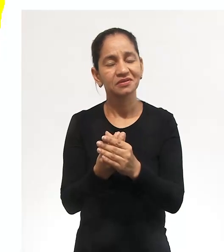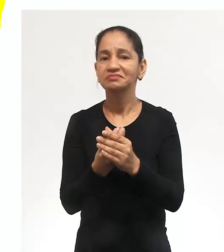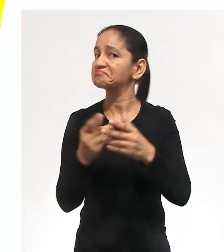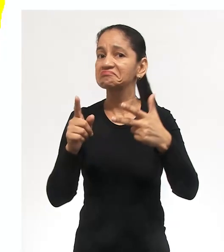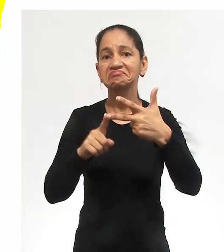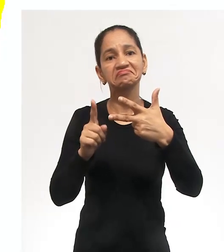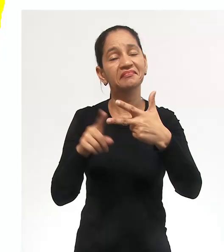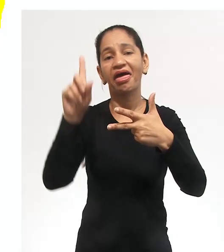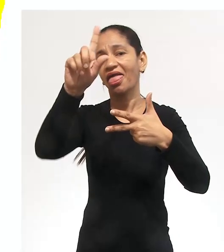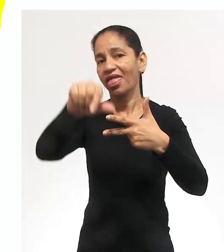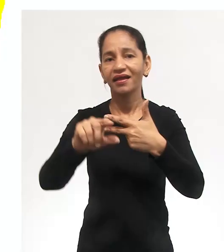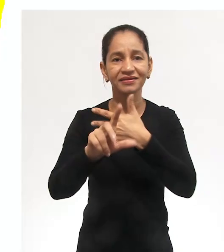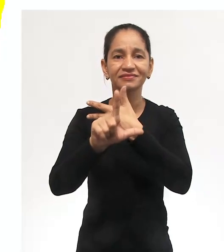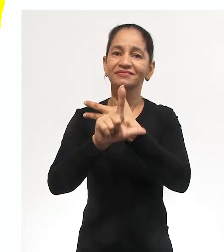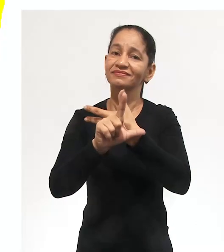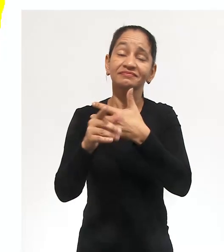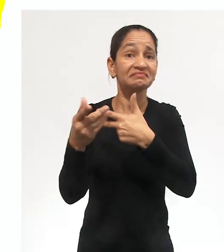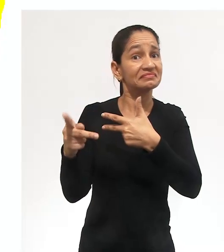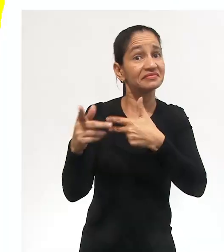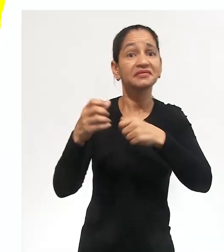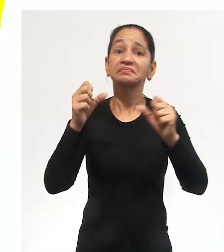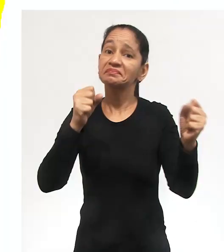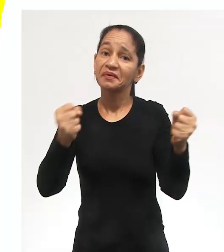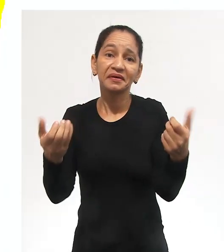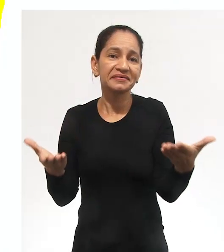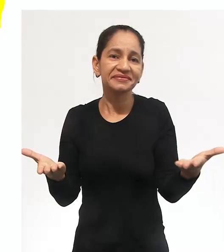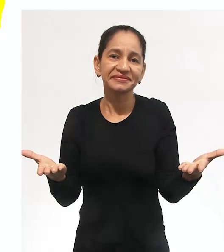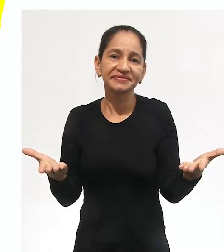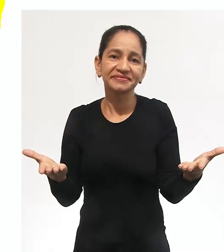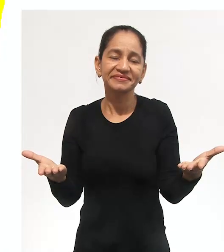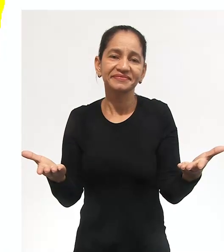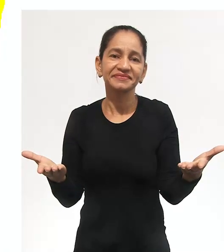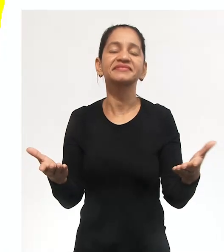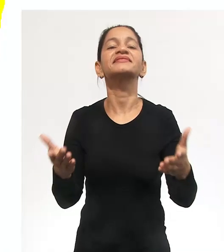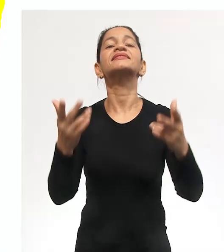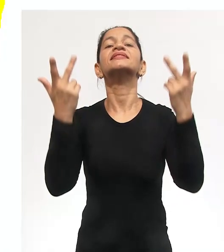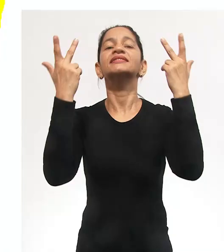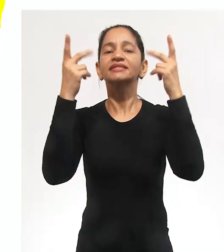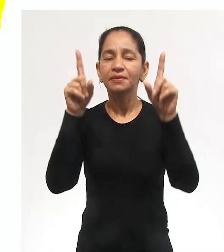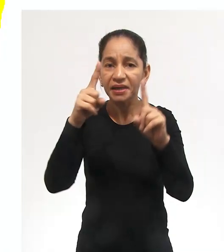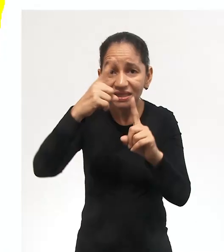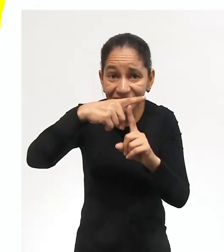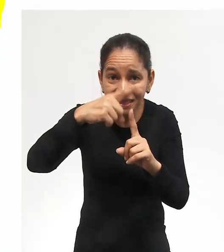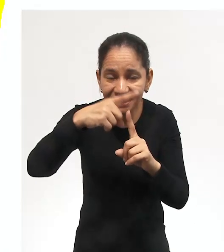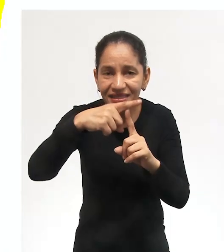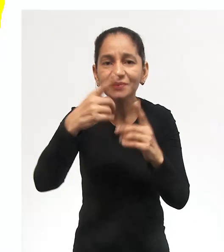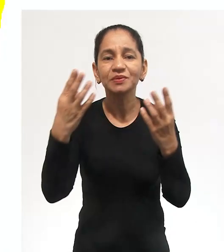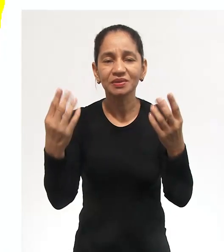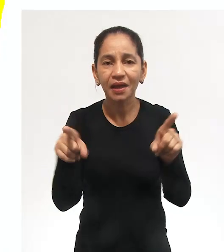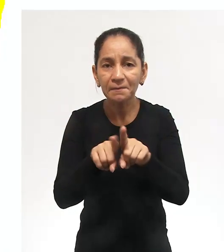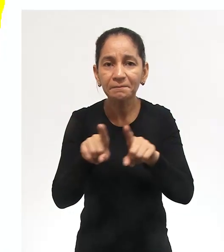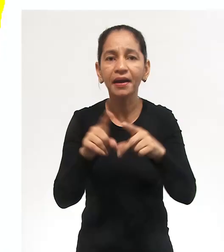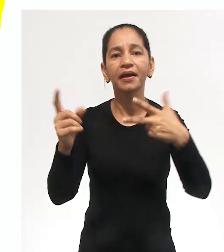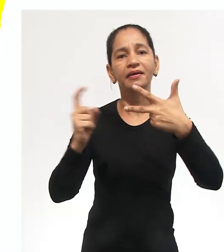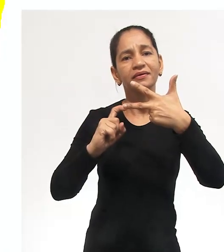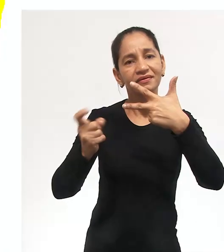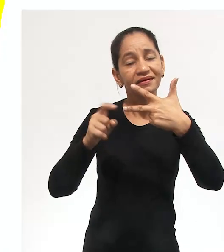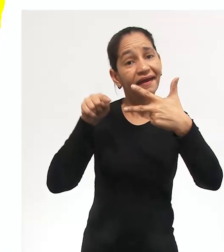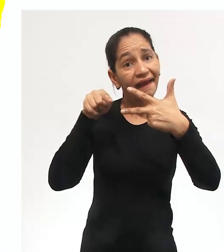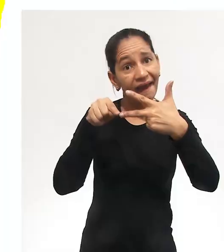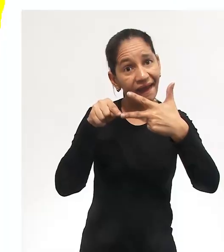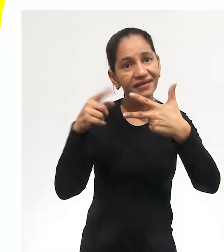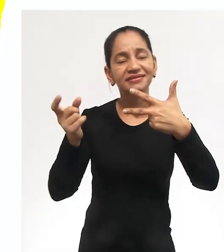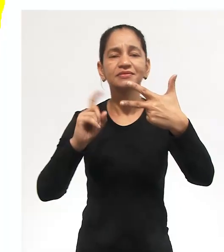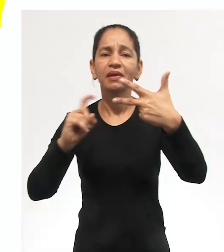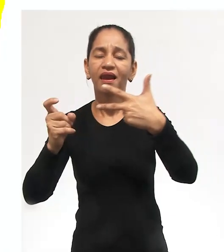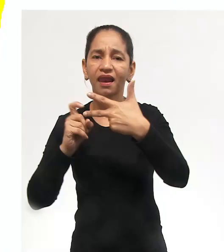por exemplo. Tá? Então ele pode legislar sim. Né? Além disso, tem natureza executiva. Né? Tá tudo muito ligado, né? Também ao legislativo, que faz a